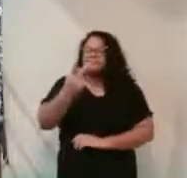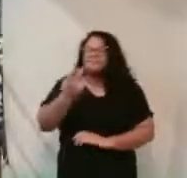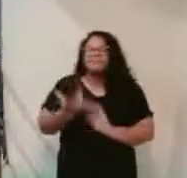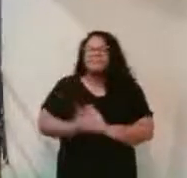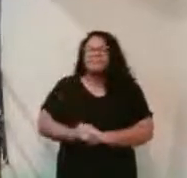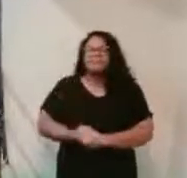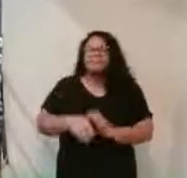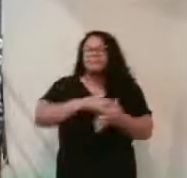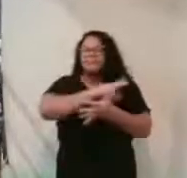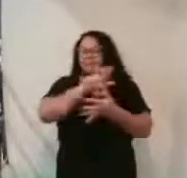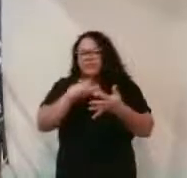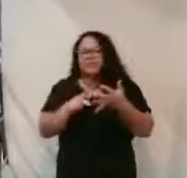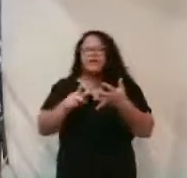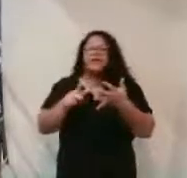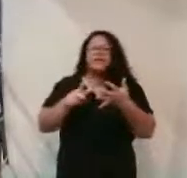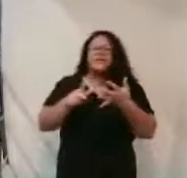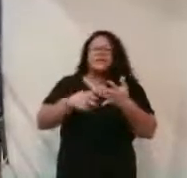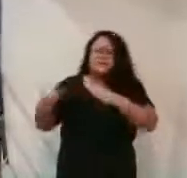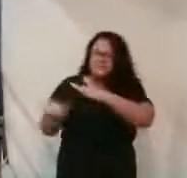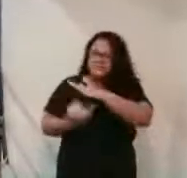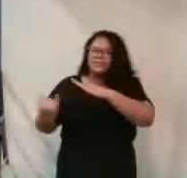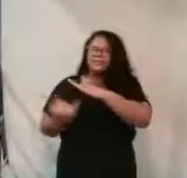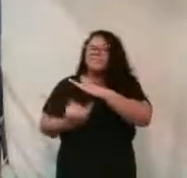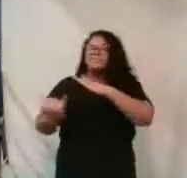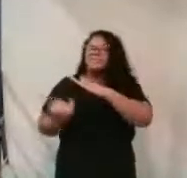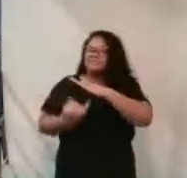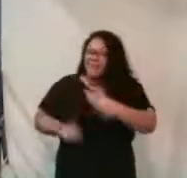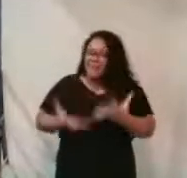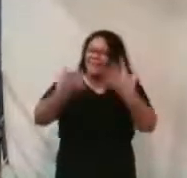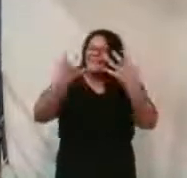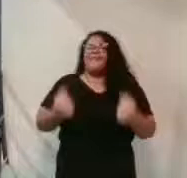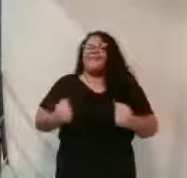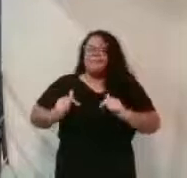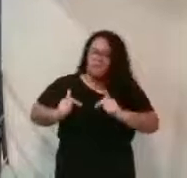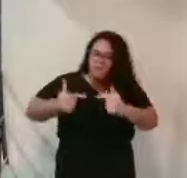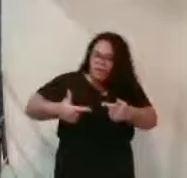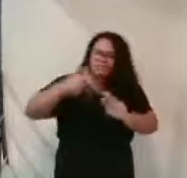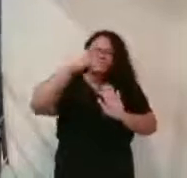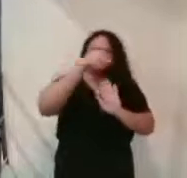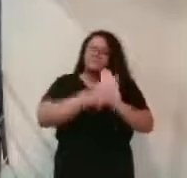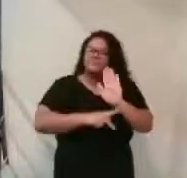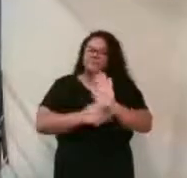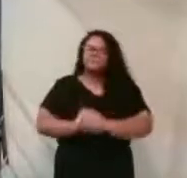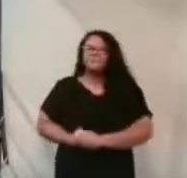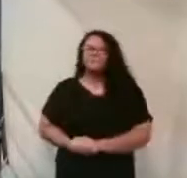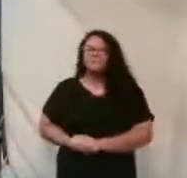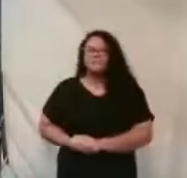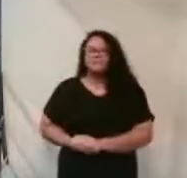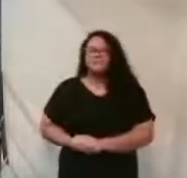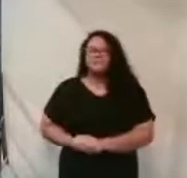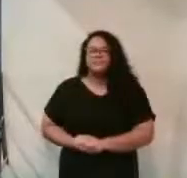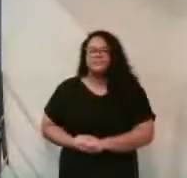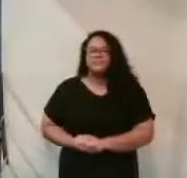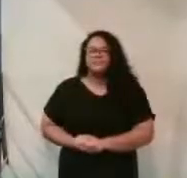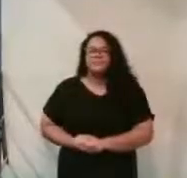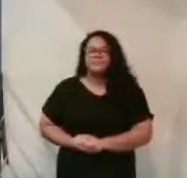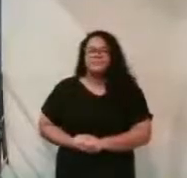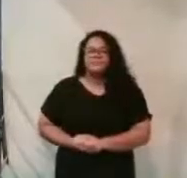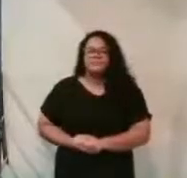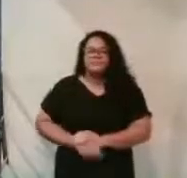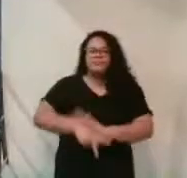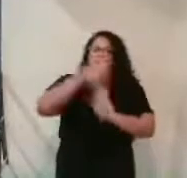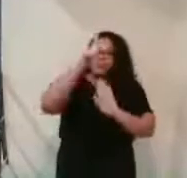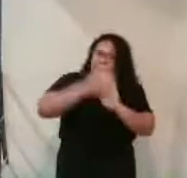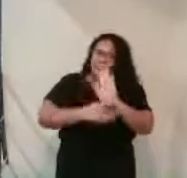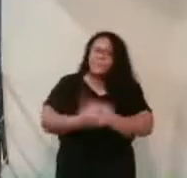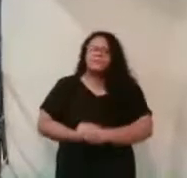e da SEMAS e outras instituições estiveram abraçadas nesse projeto, que é erradicações dos lixões.